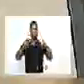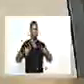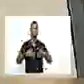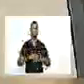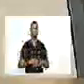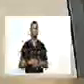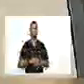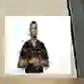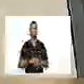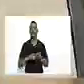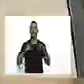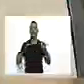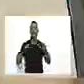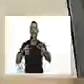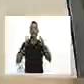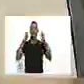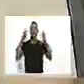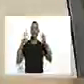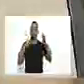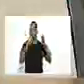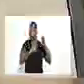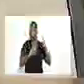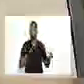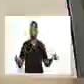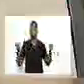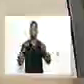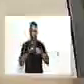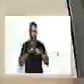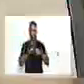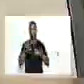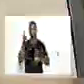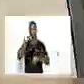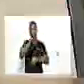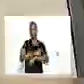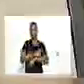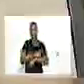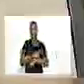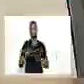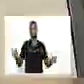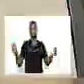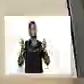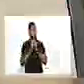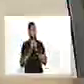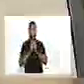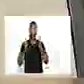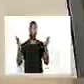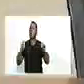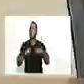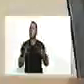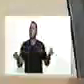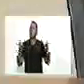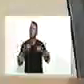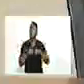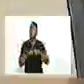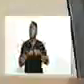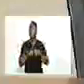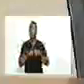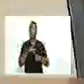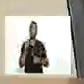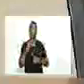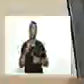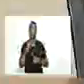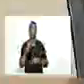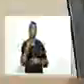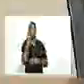isso aí a gente pode juntar com o pessoal da saúde que é que é e e da dengue agora que vai vir a gente pode ser parceiro porque a gente não pode também